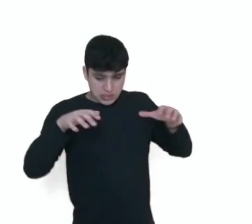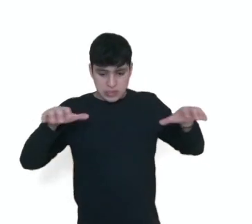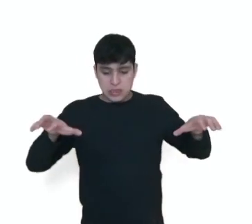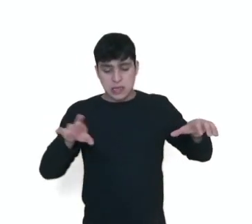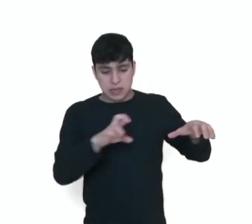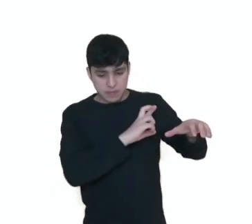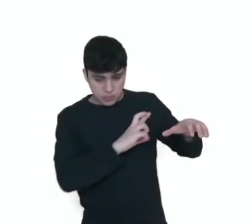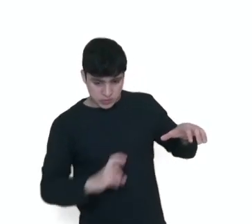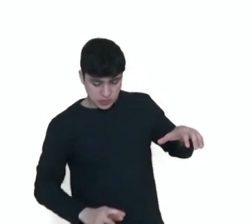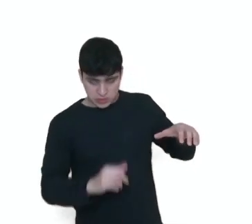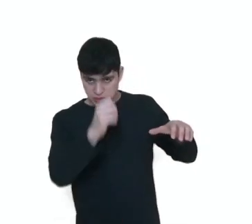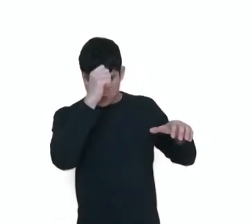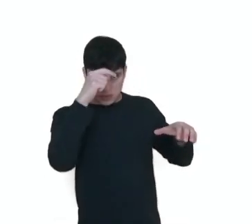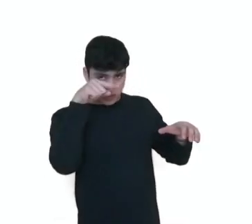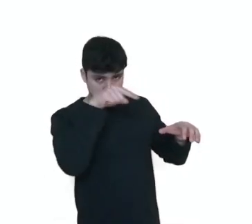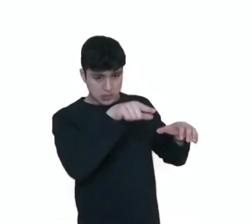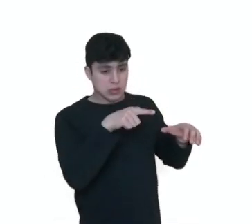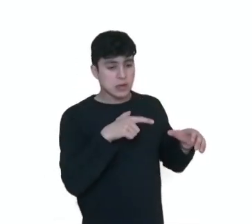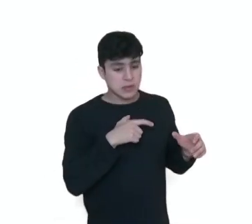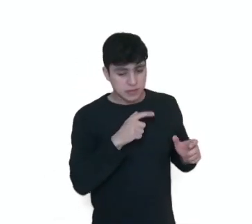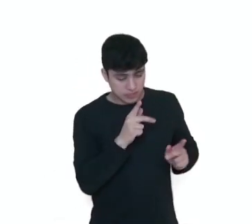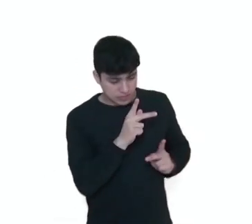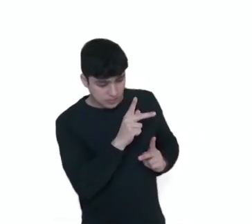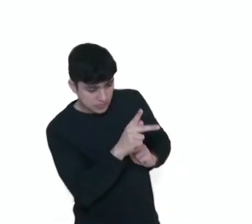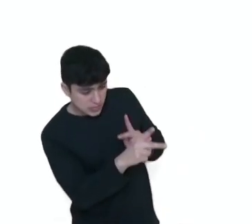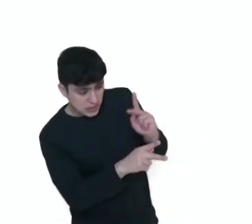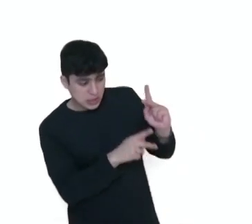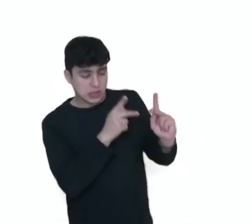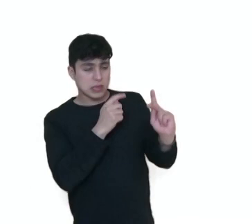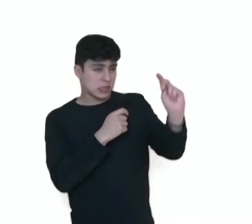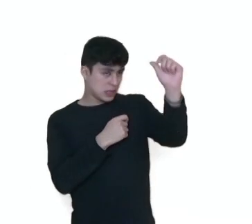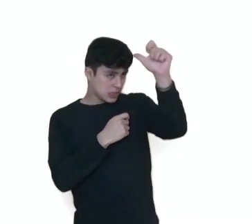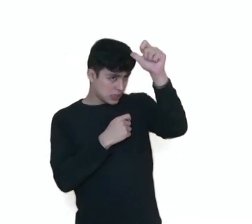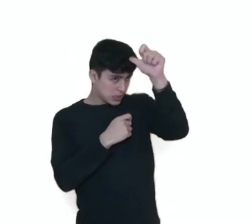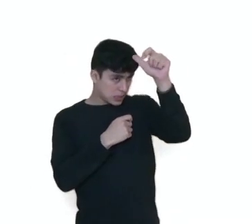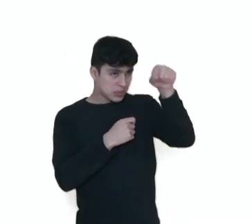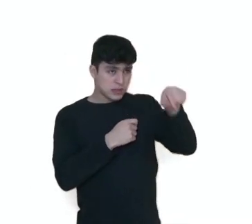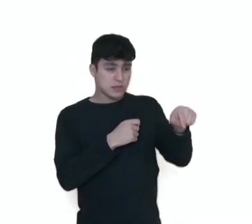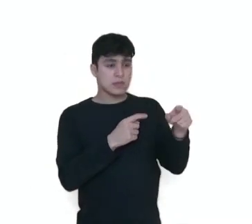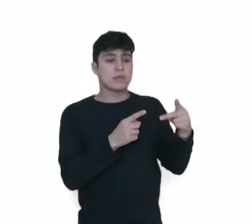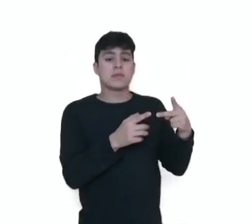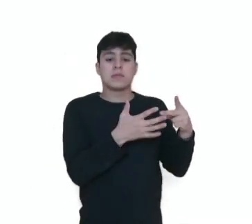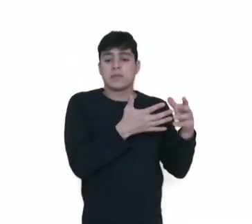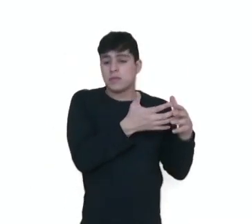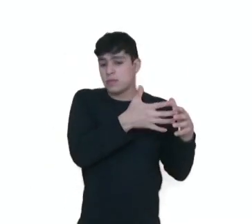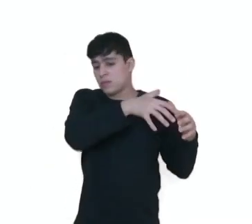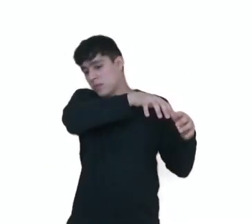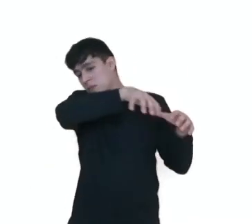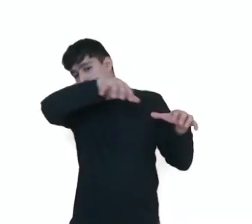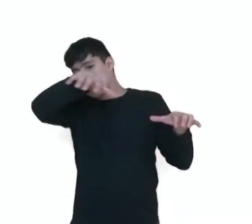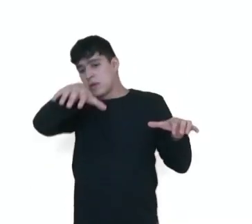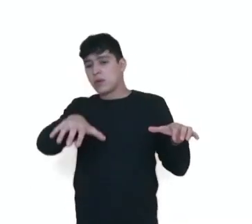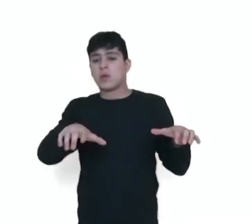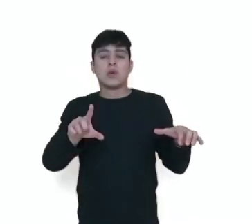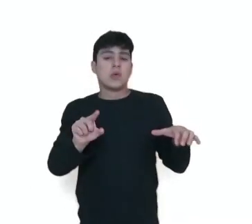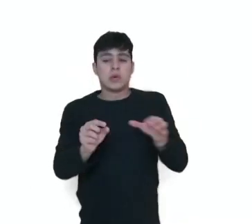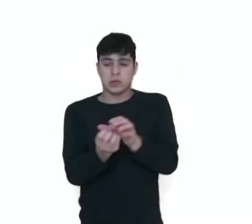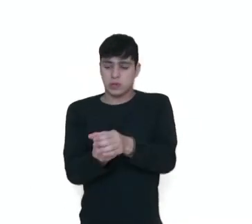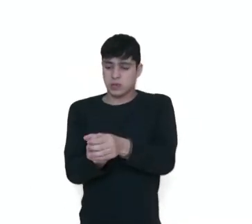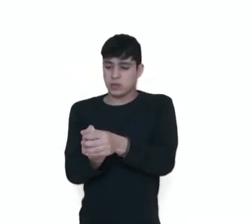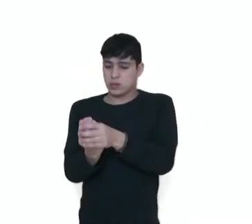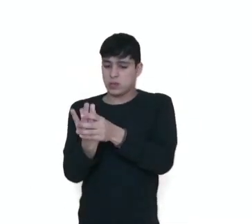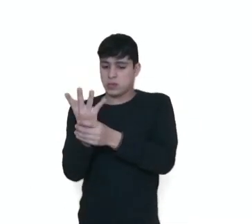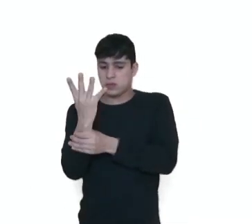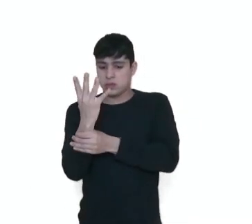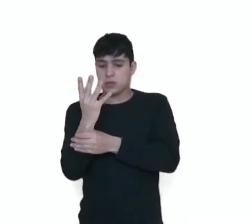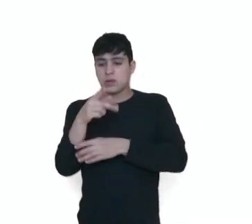da Índia, que tem uma população hindu, e do outro lado nós vamos ver que foi criada a